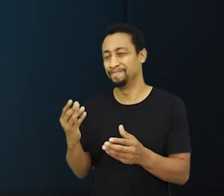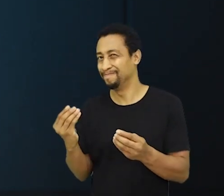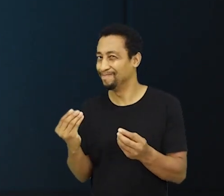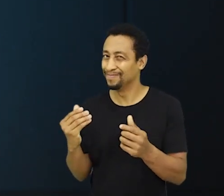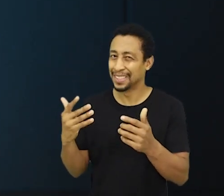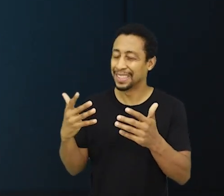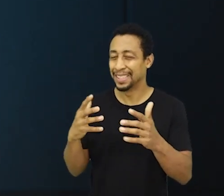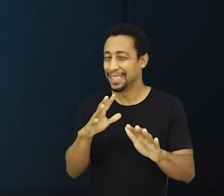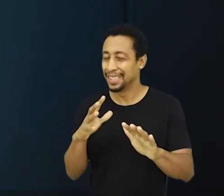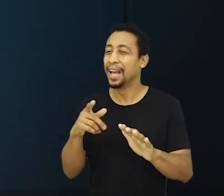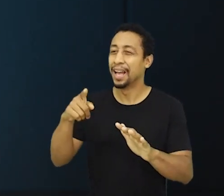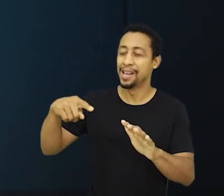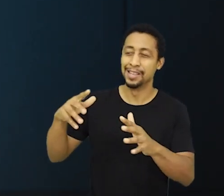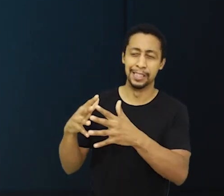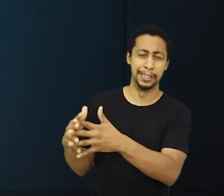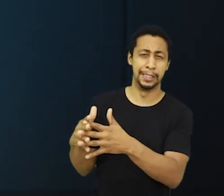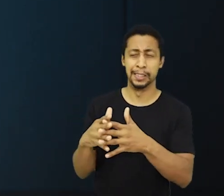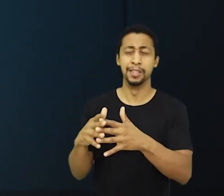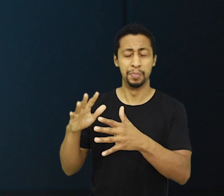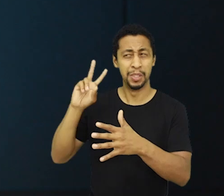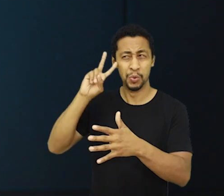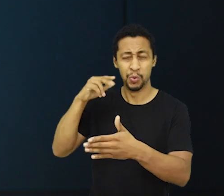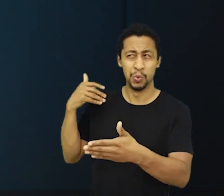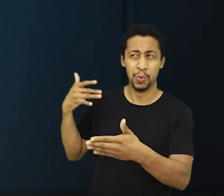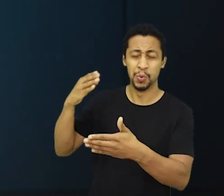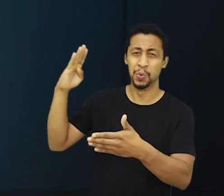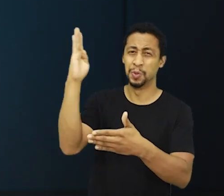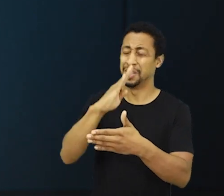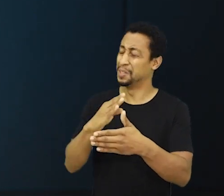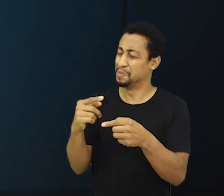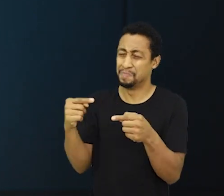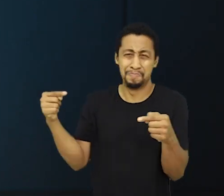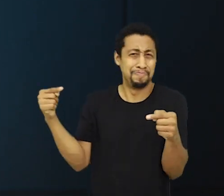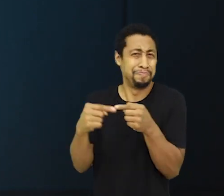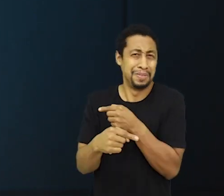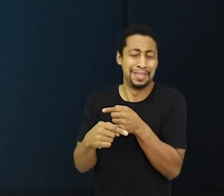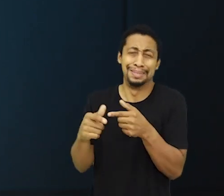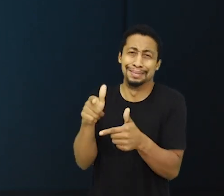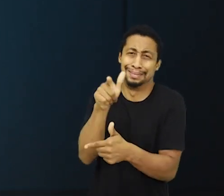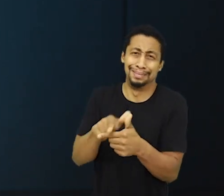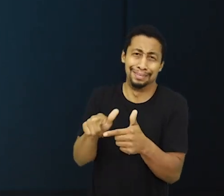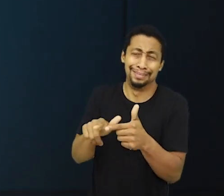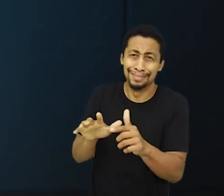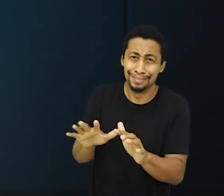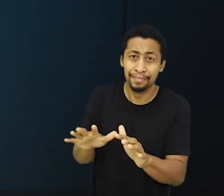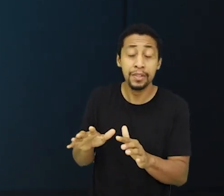altamente inconveniente para a história do Brasil, porque não significaria nada.